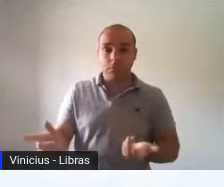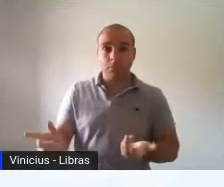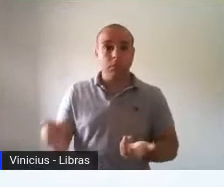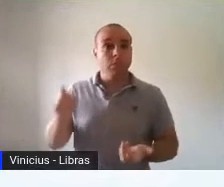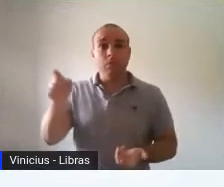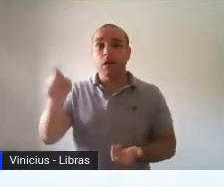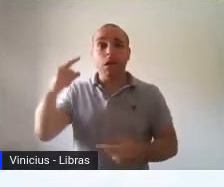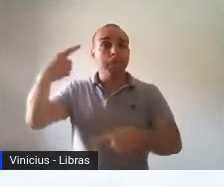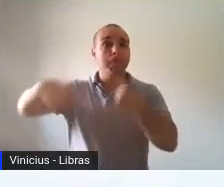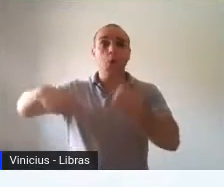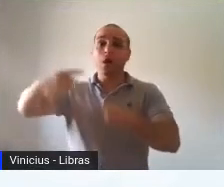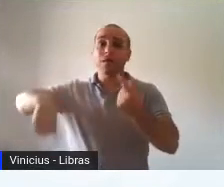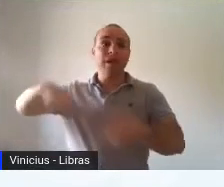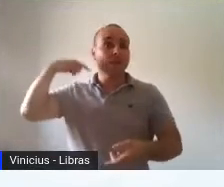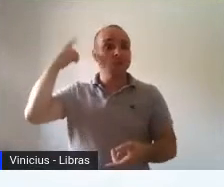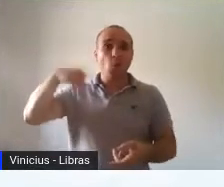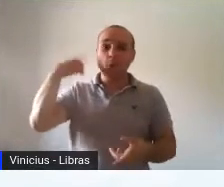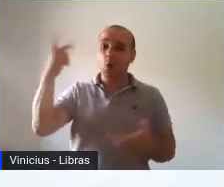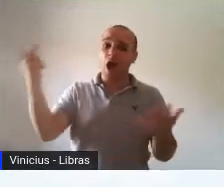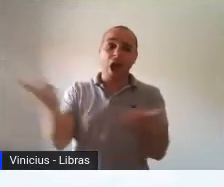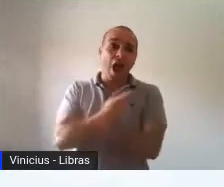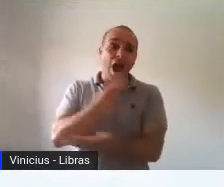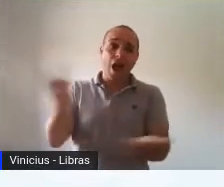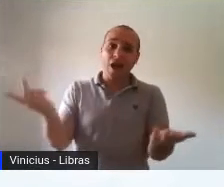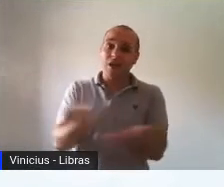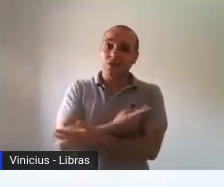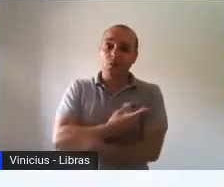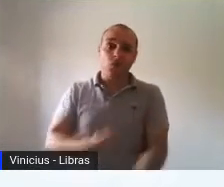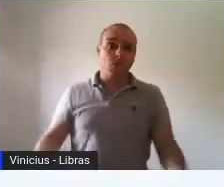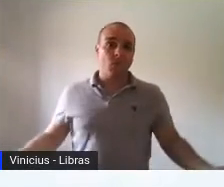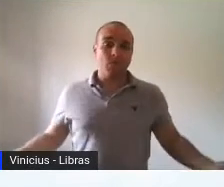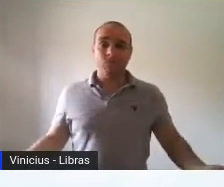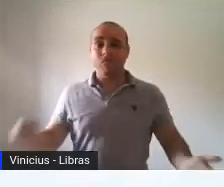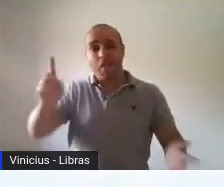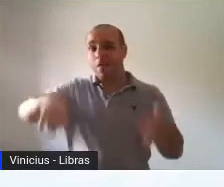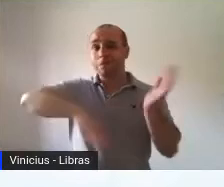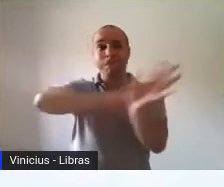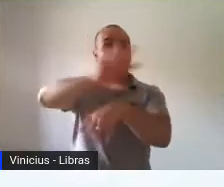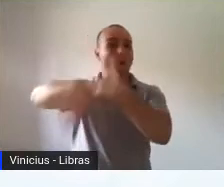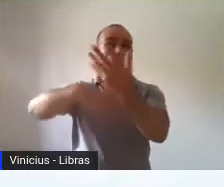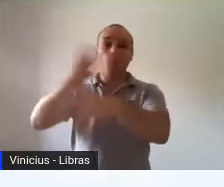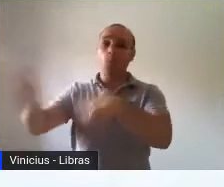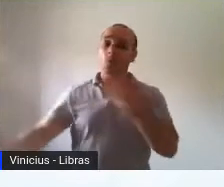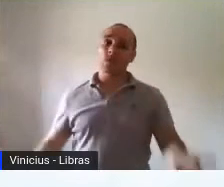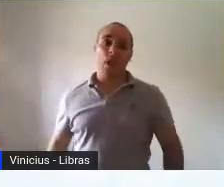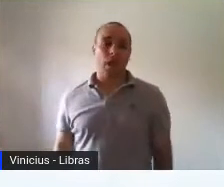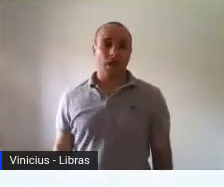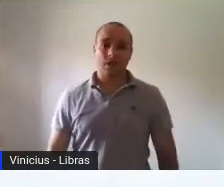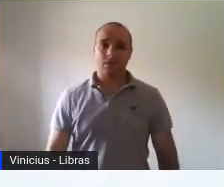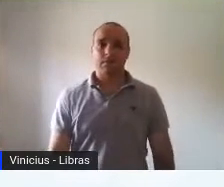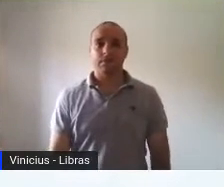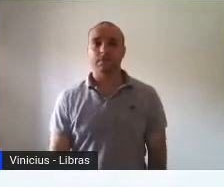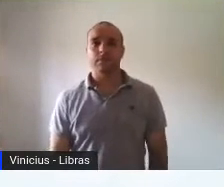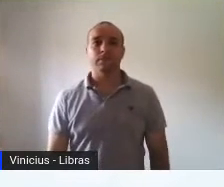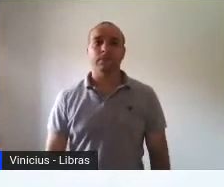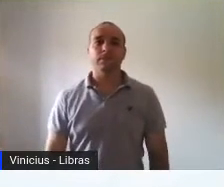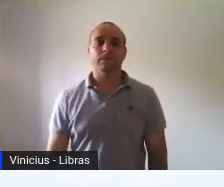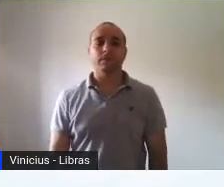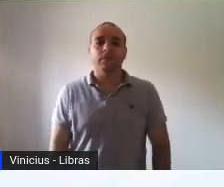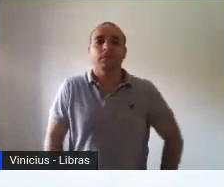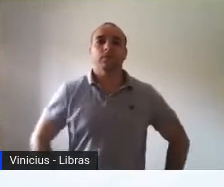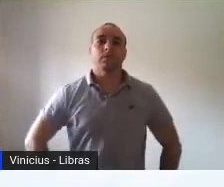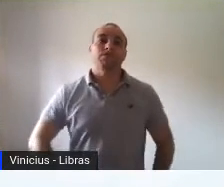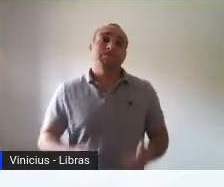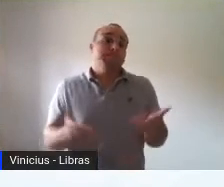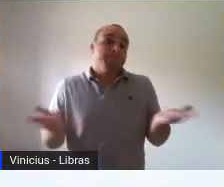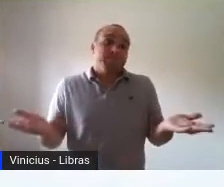política econômica que ele praticar, né, e está gerando aí uma situação extremamente complicada para o país. Como você falou, a gente